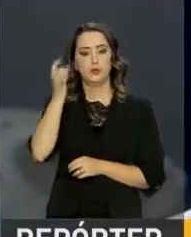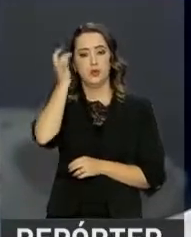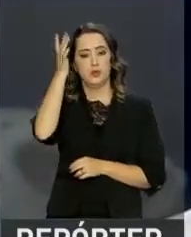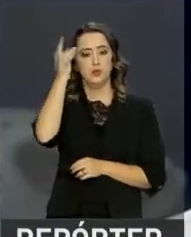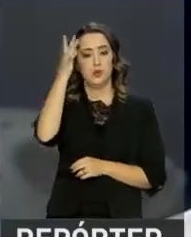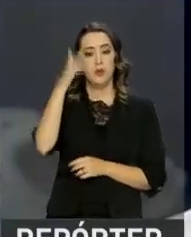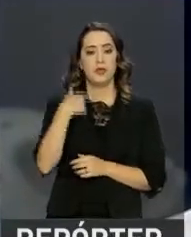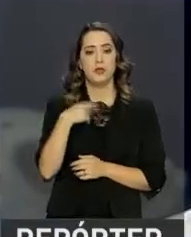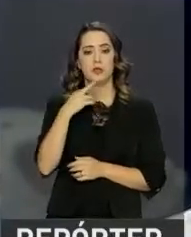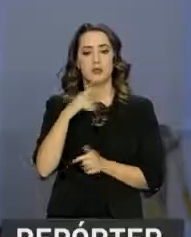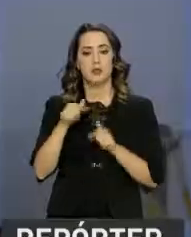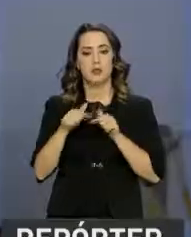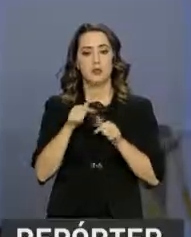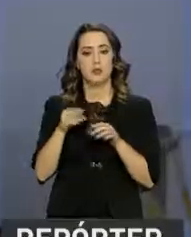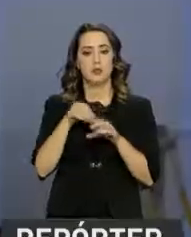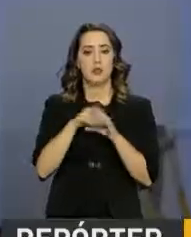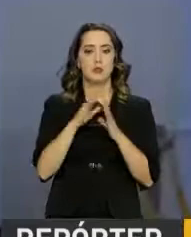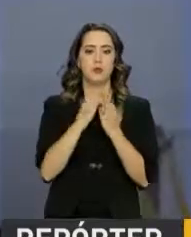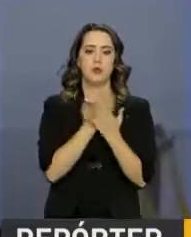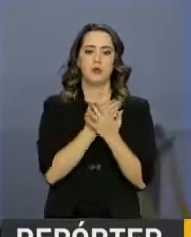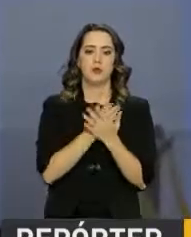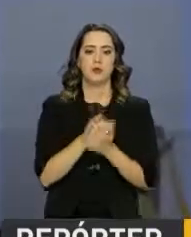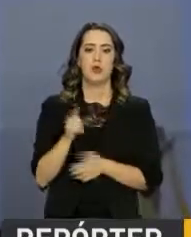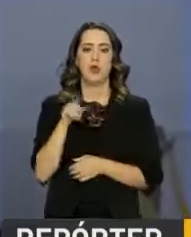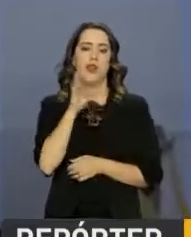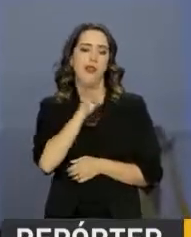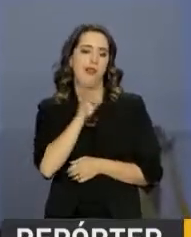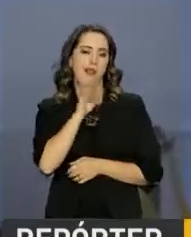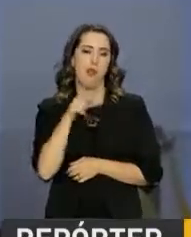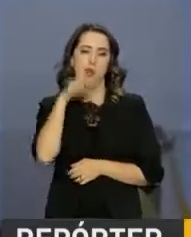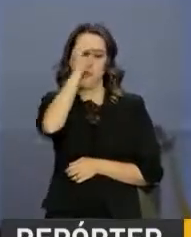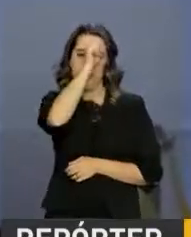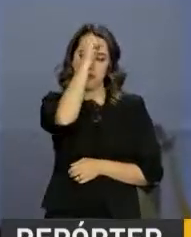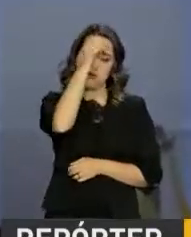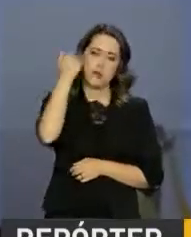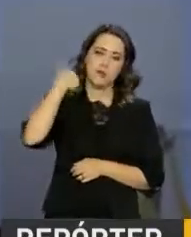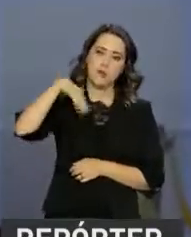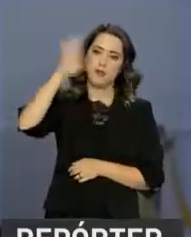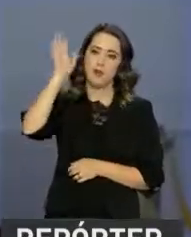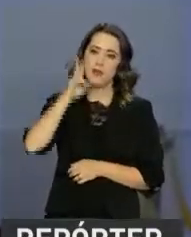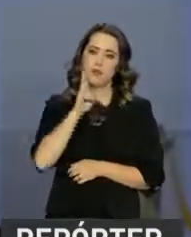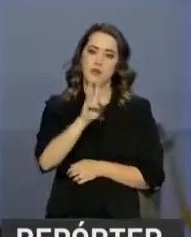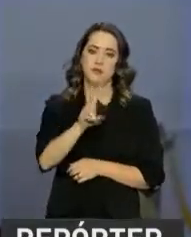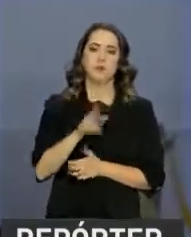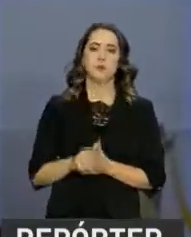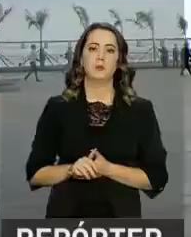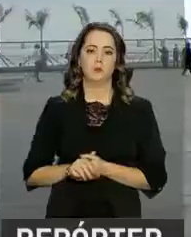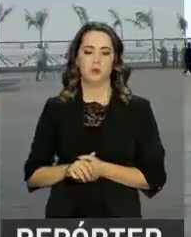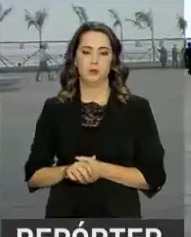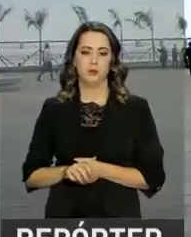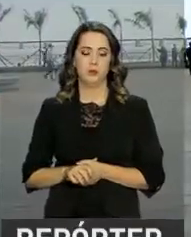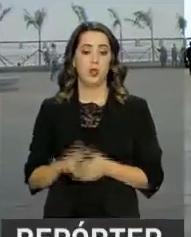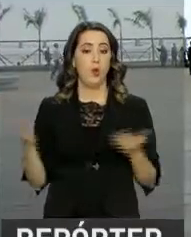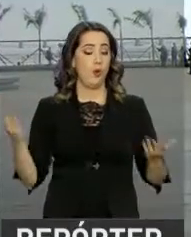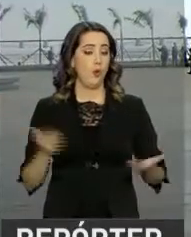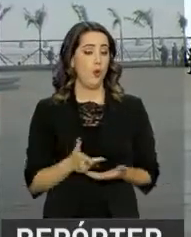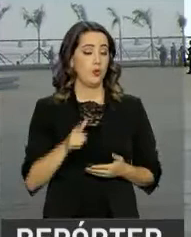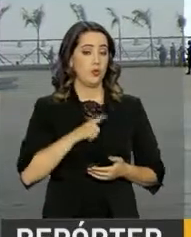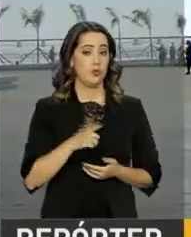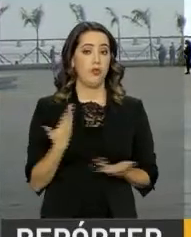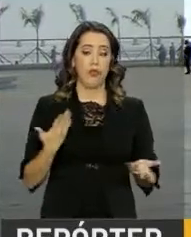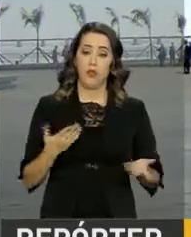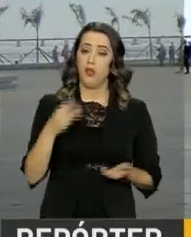facilidade mais nessas atividades. Eu acho legal porque a gente pode aprender mais coisas visitando os museus. Hoje existem no